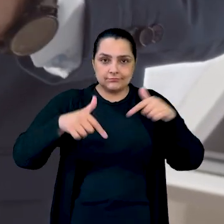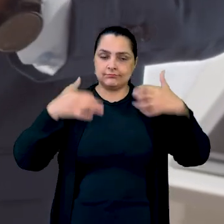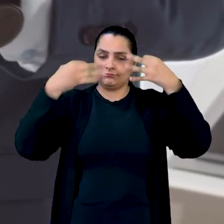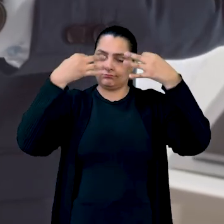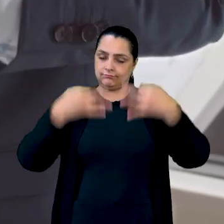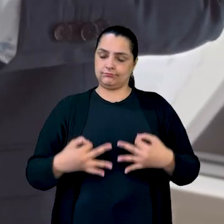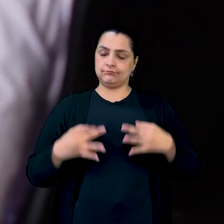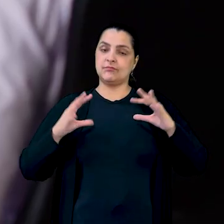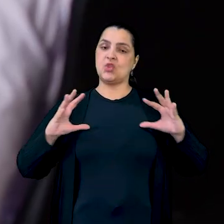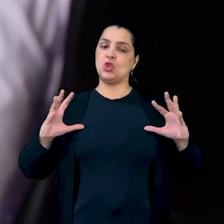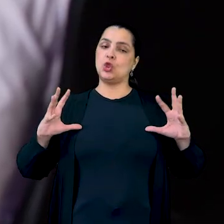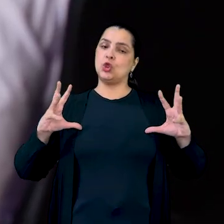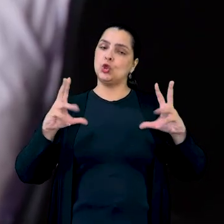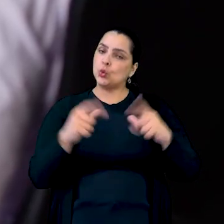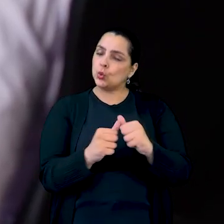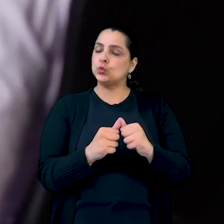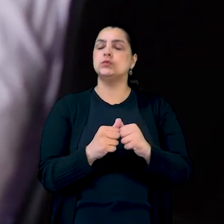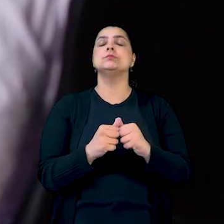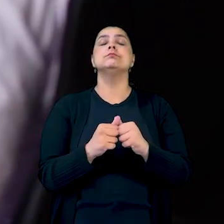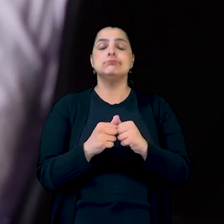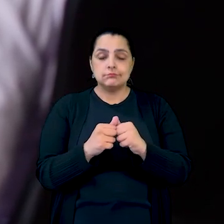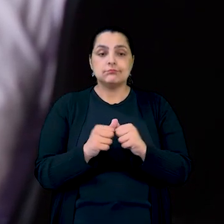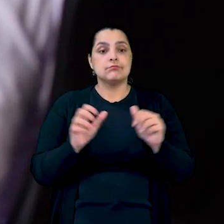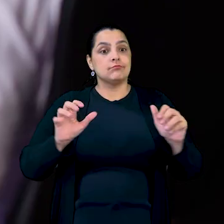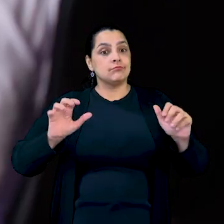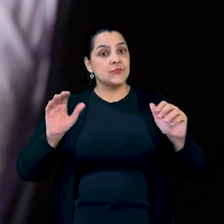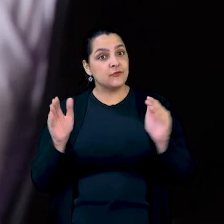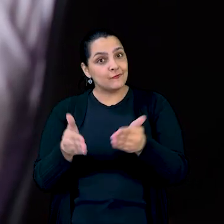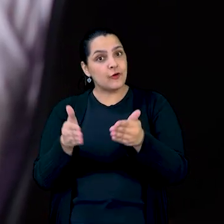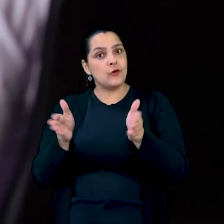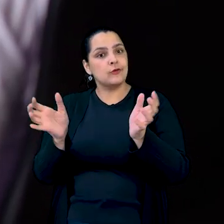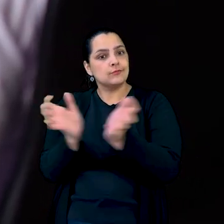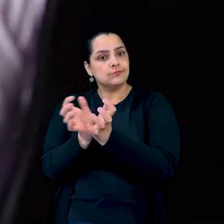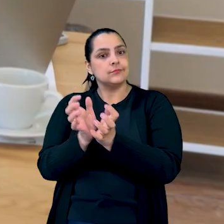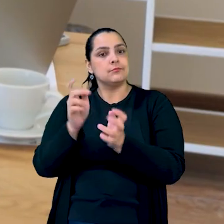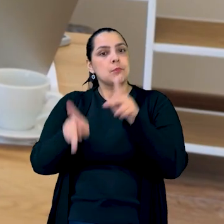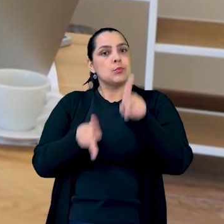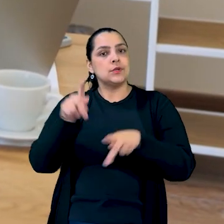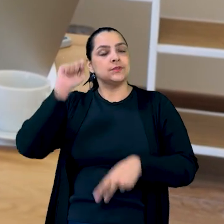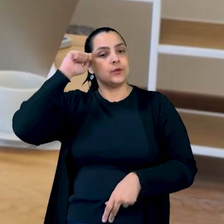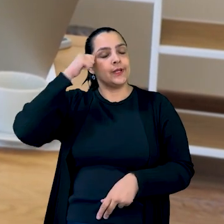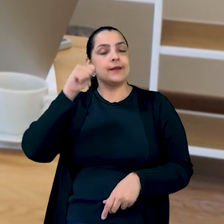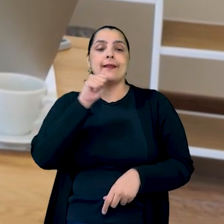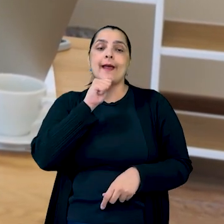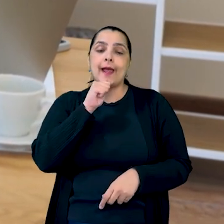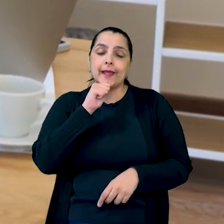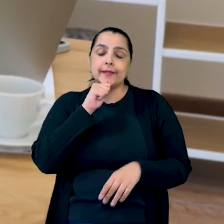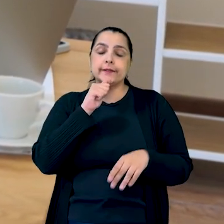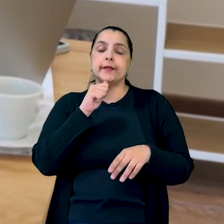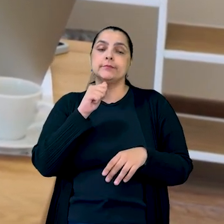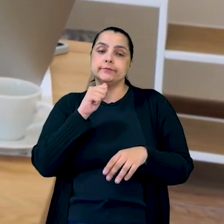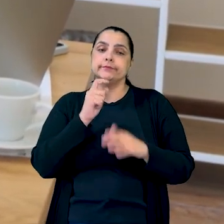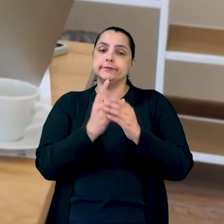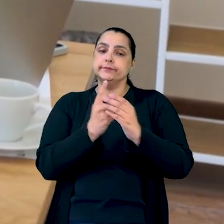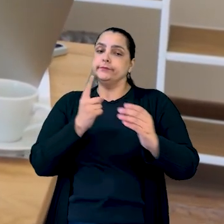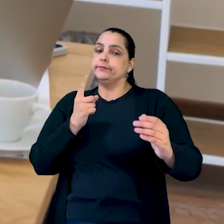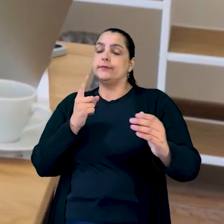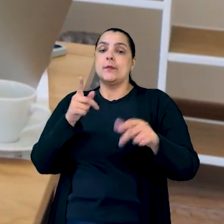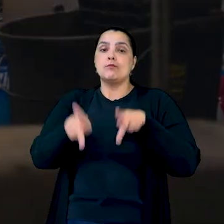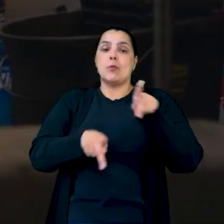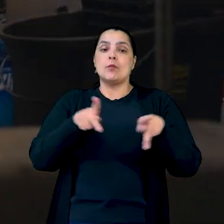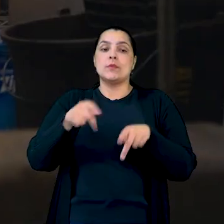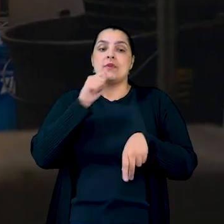trabalho dignos para todos e para todas, em especial para a população negra, que infelizmente ainda segue figurando como a